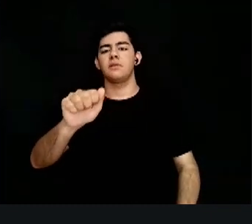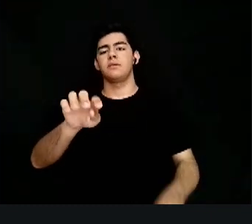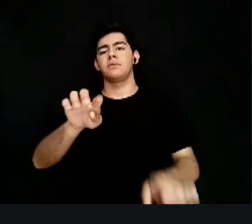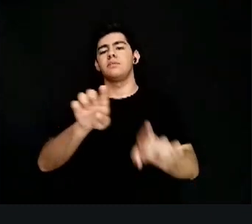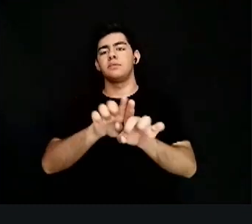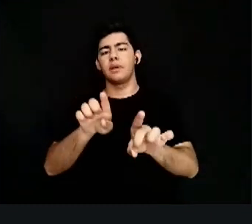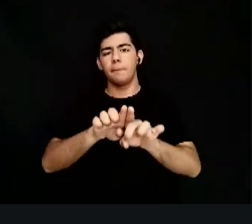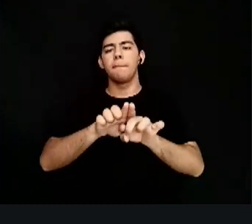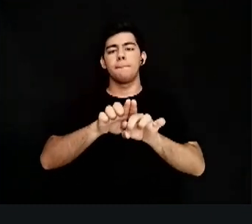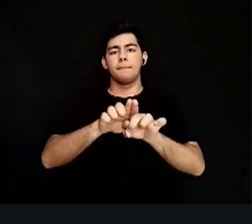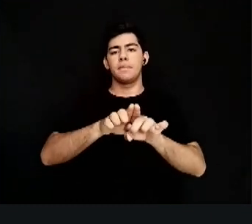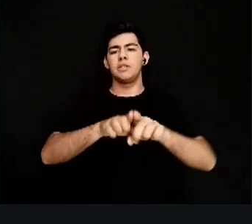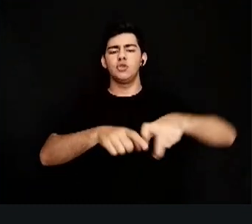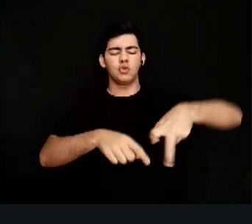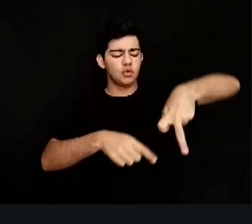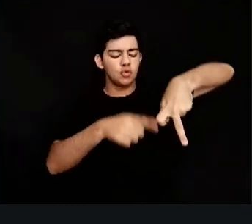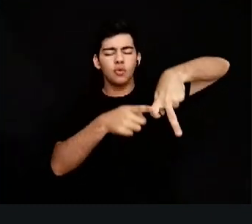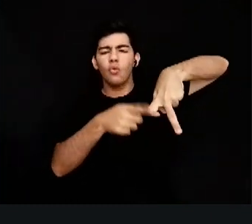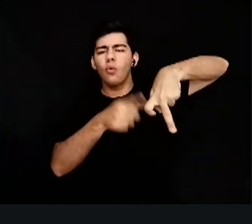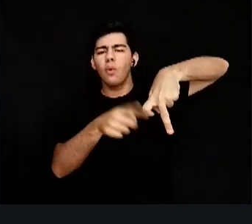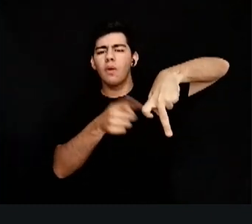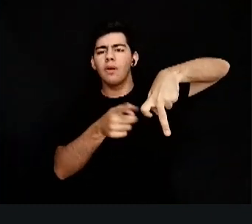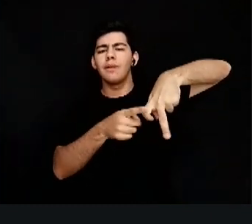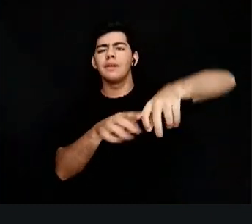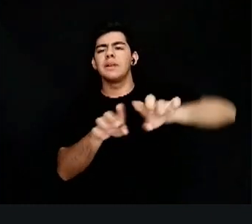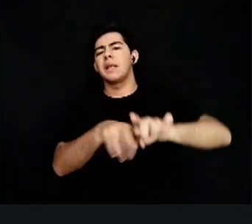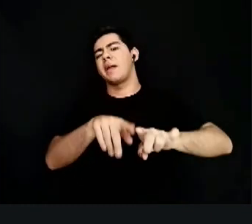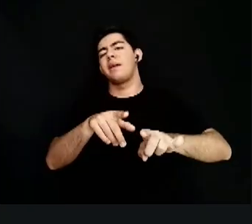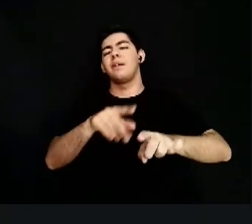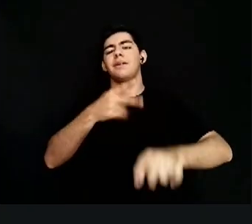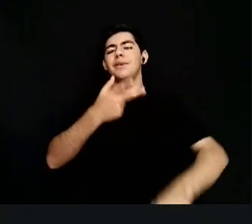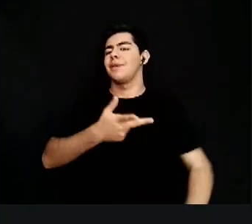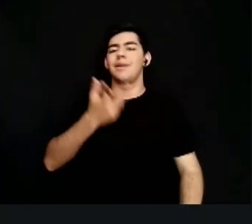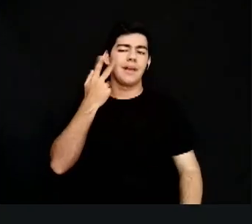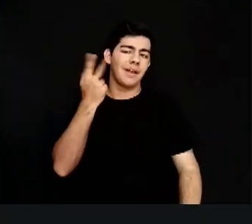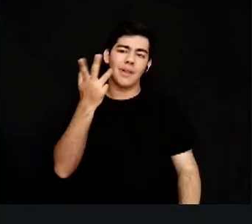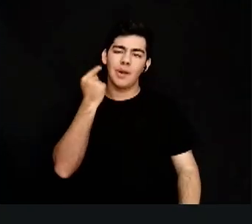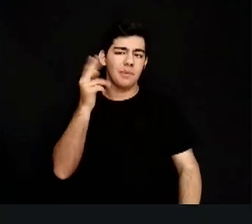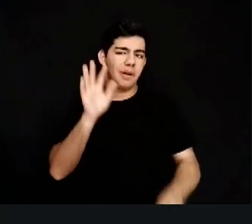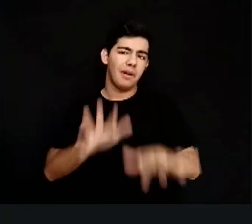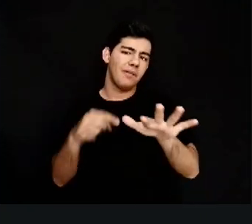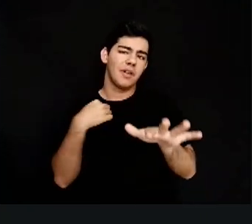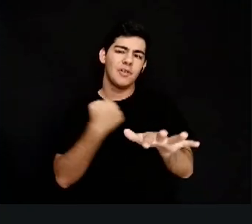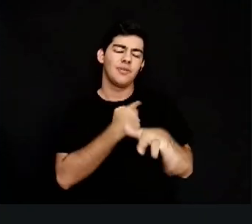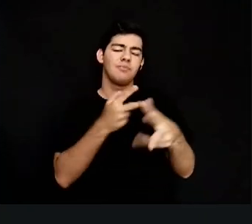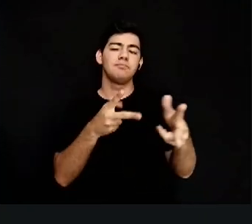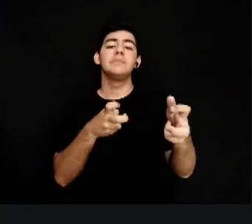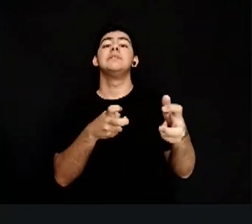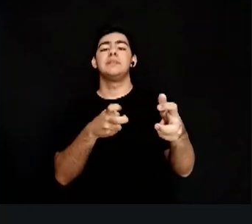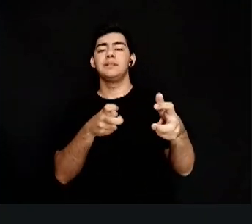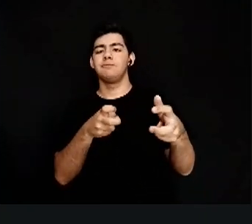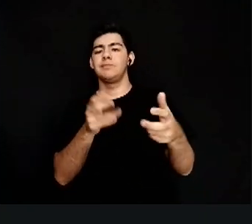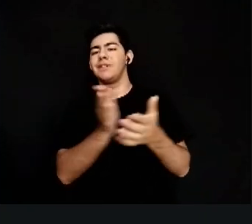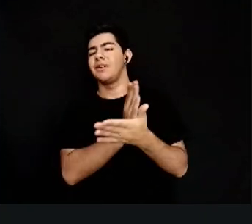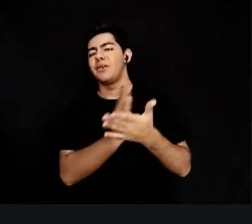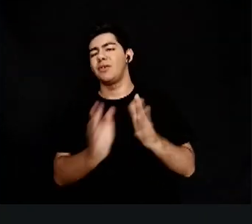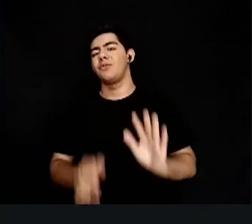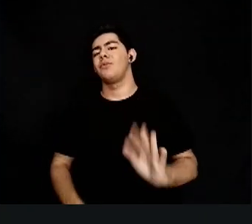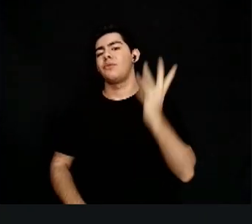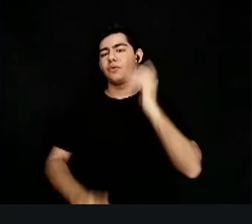prótese de quadril, prótese de joelho, né? E isso não é incomum a gente se deparar com essas